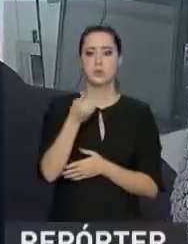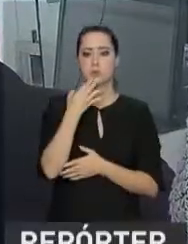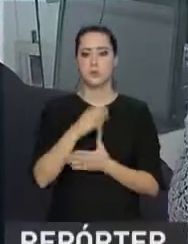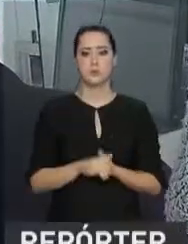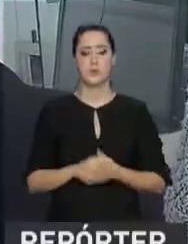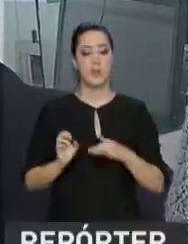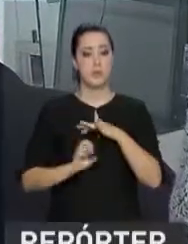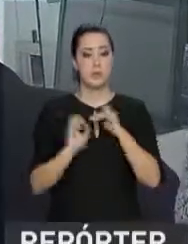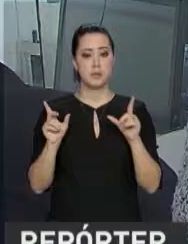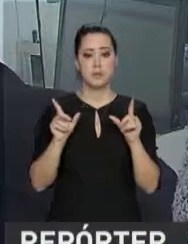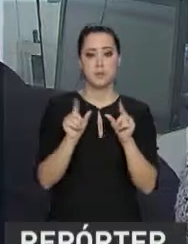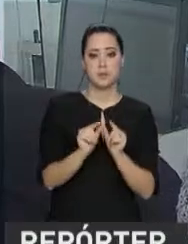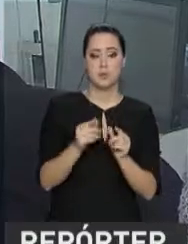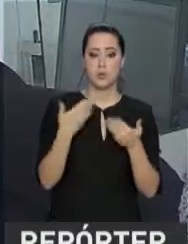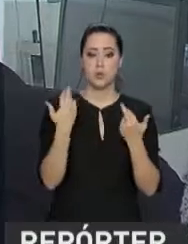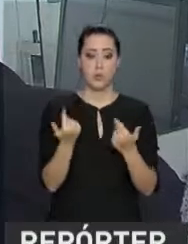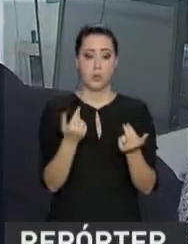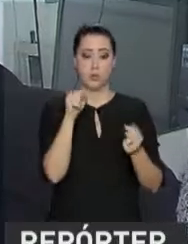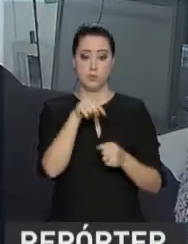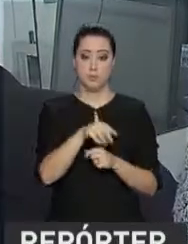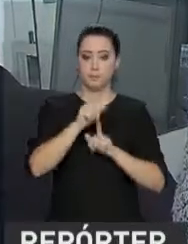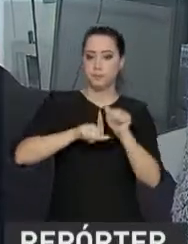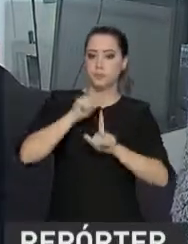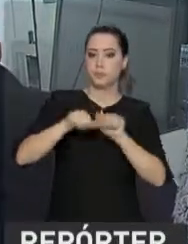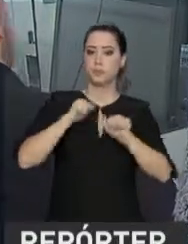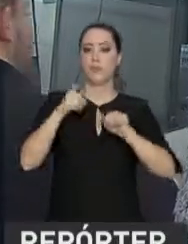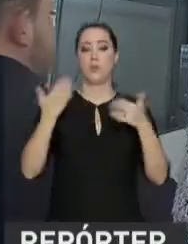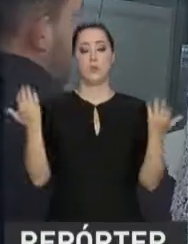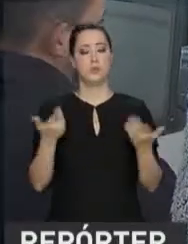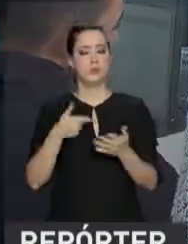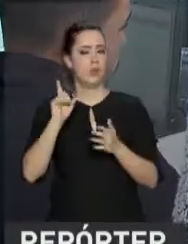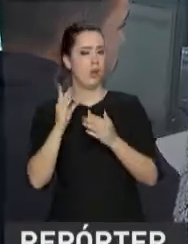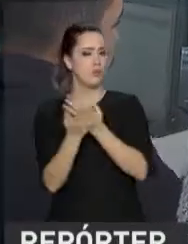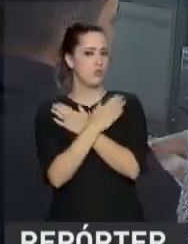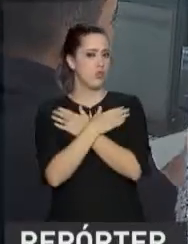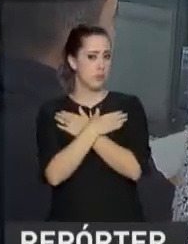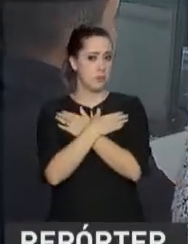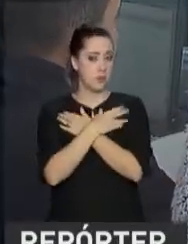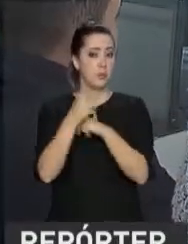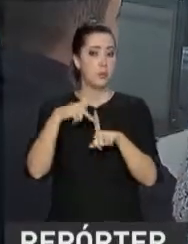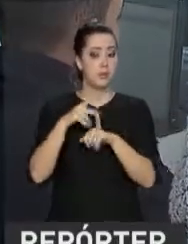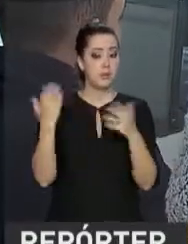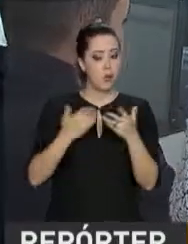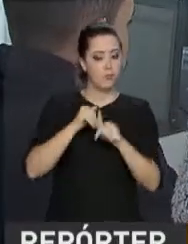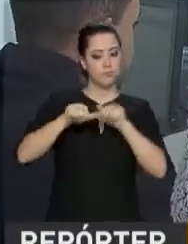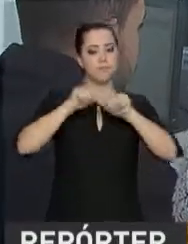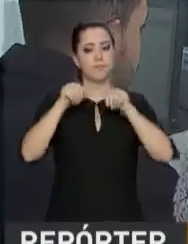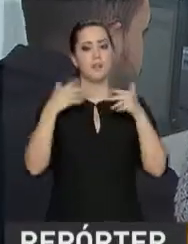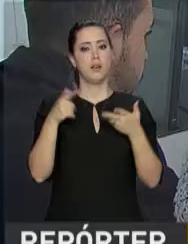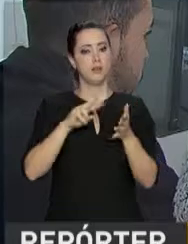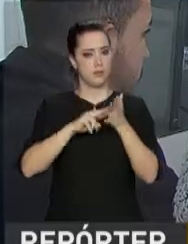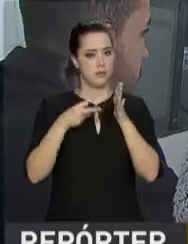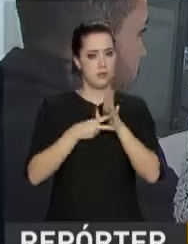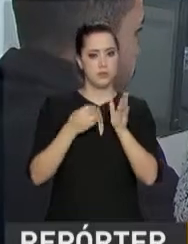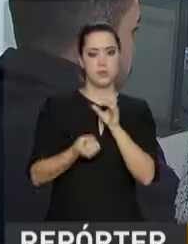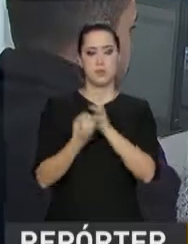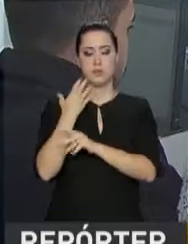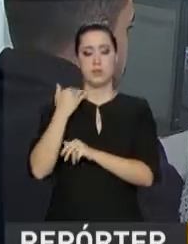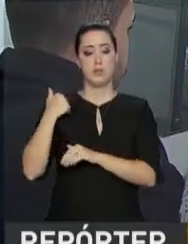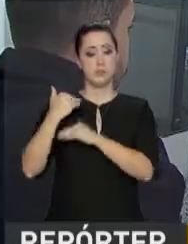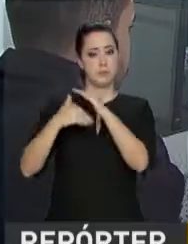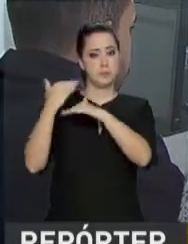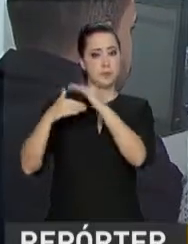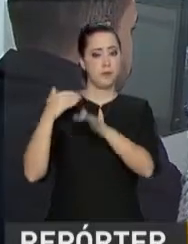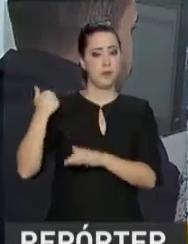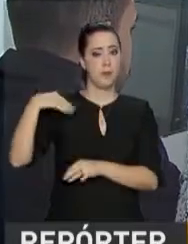pequenas empresas como esta estão mudando o cenário do desemprego no país elas foram responsáveis pela geração de mais de